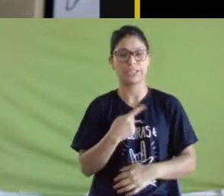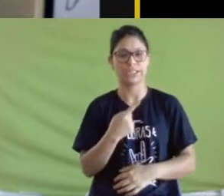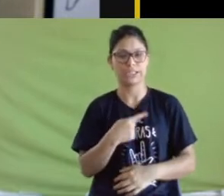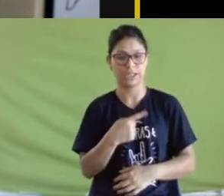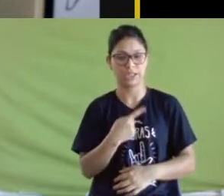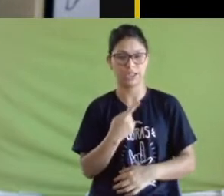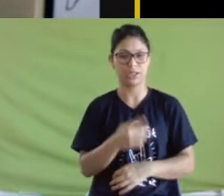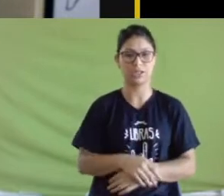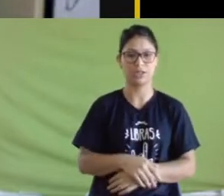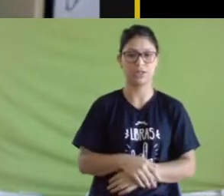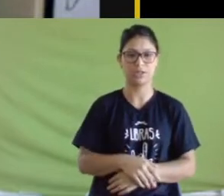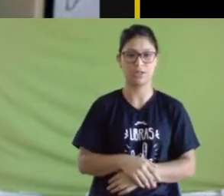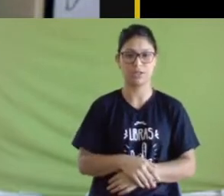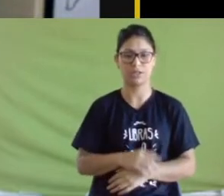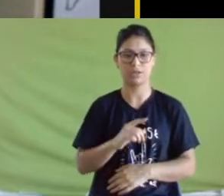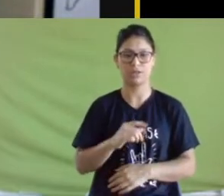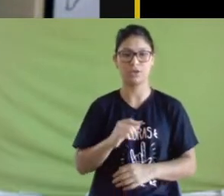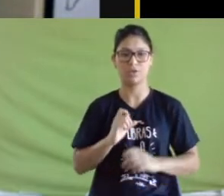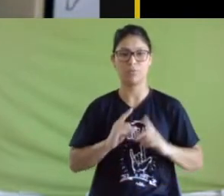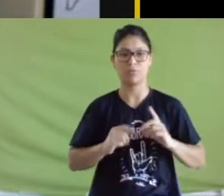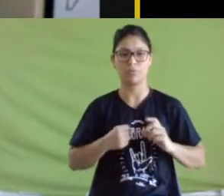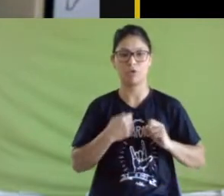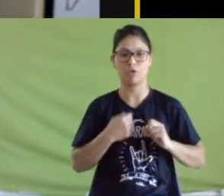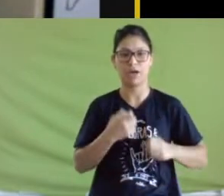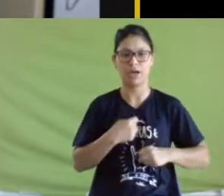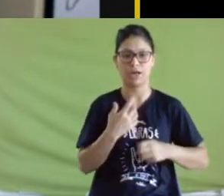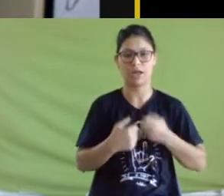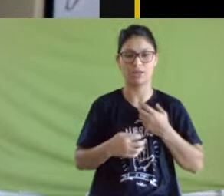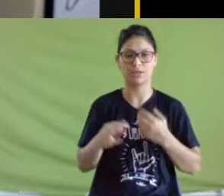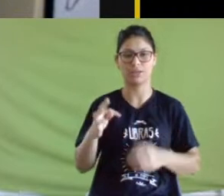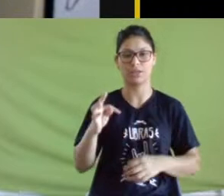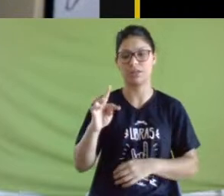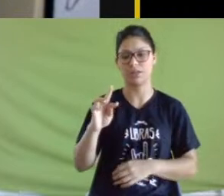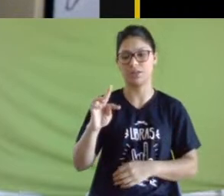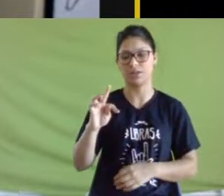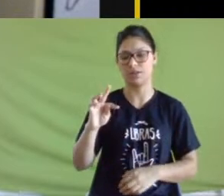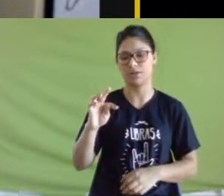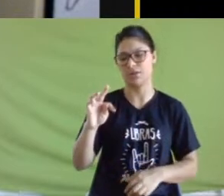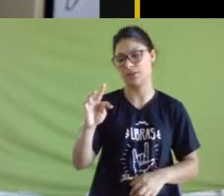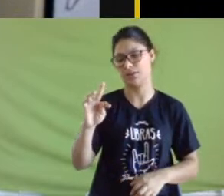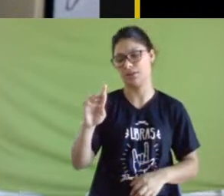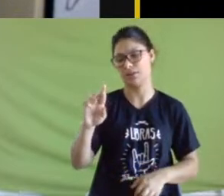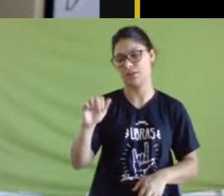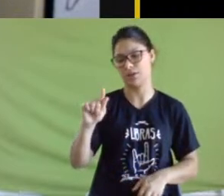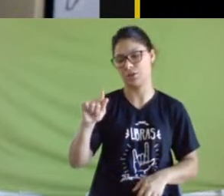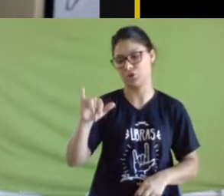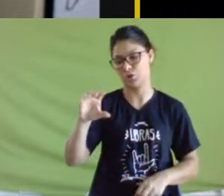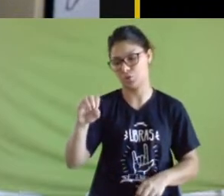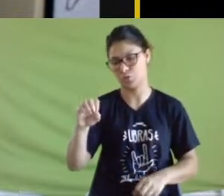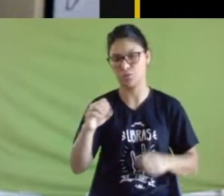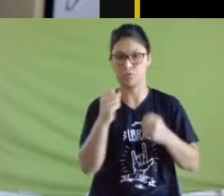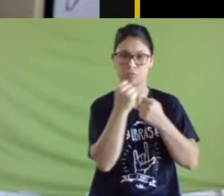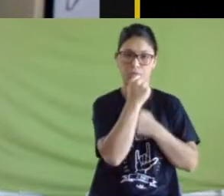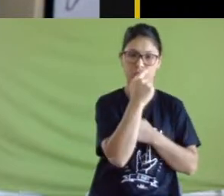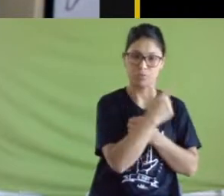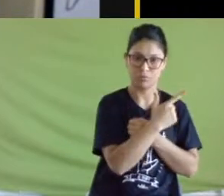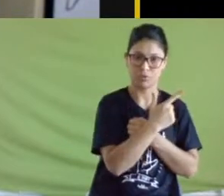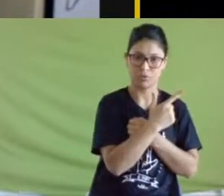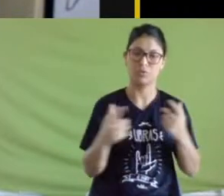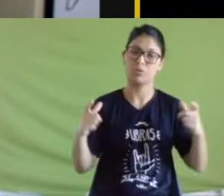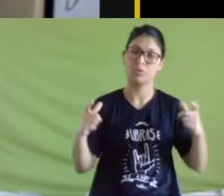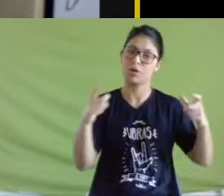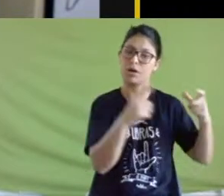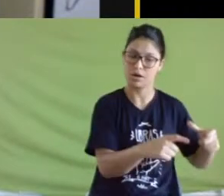os poetas trágicos, na tragédia, ou na comédia, usam também lugares comuns